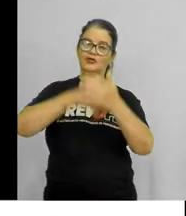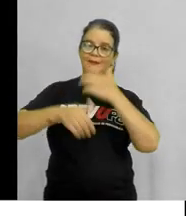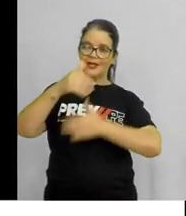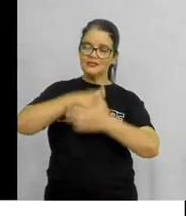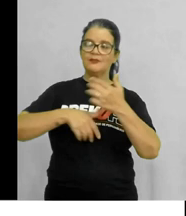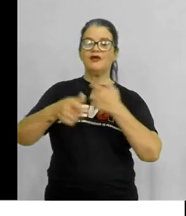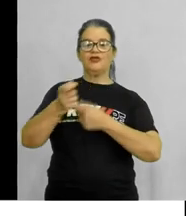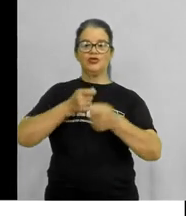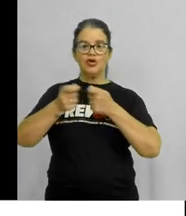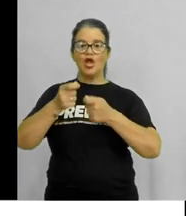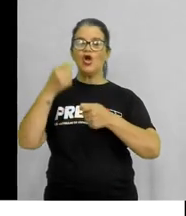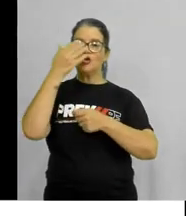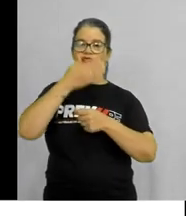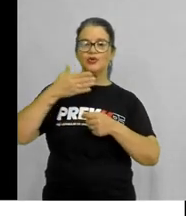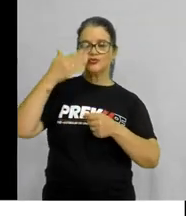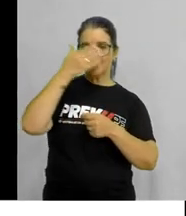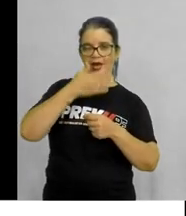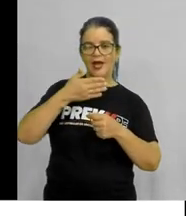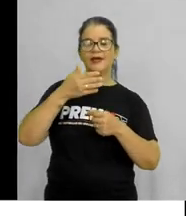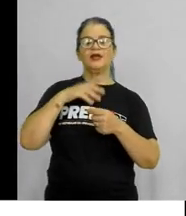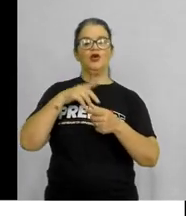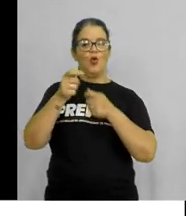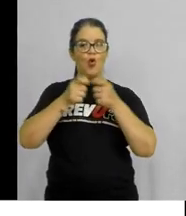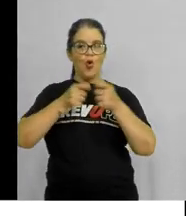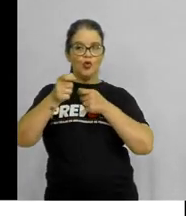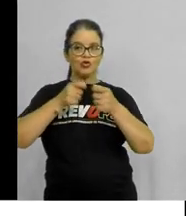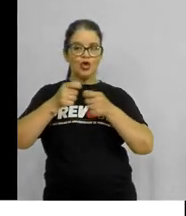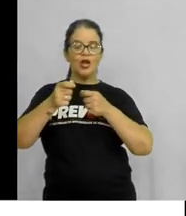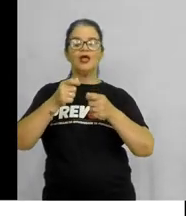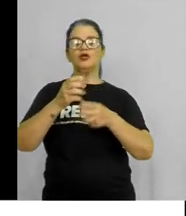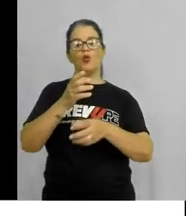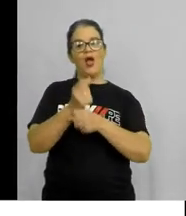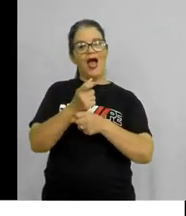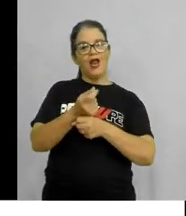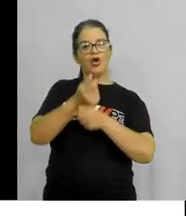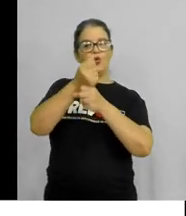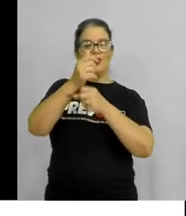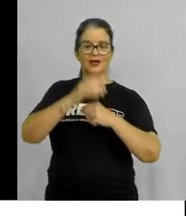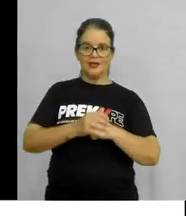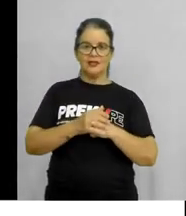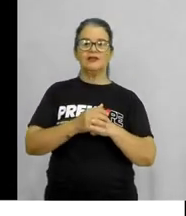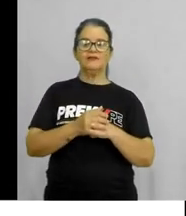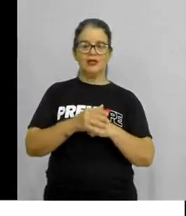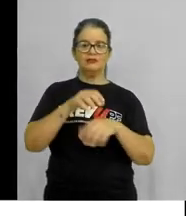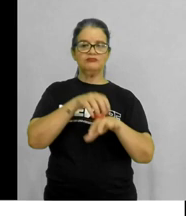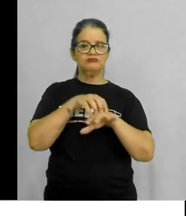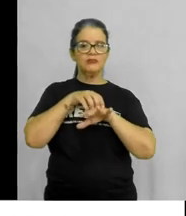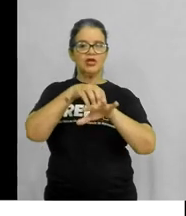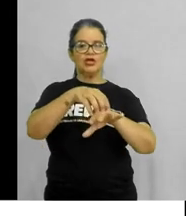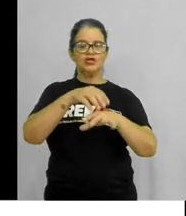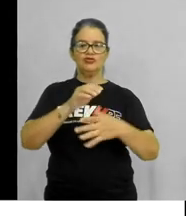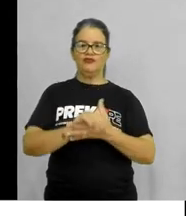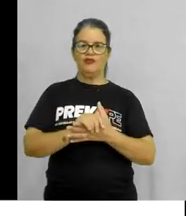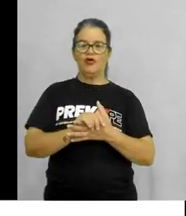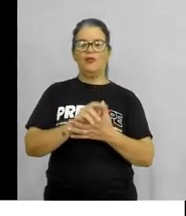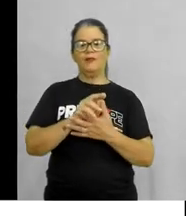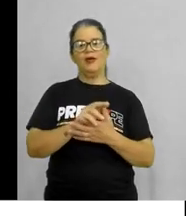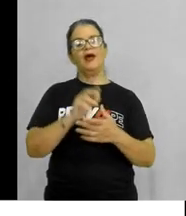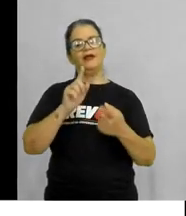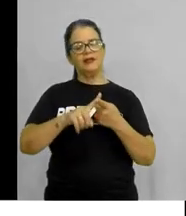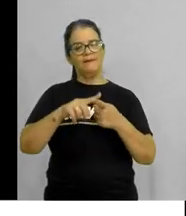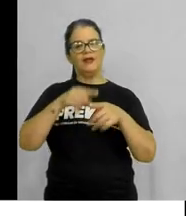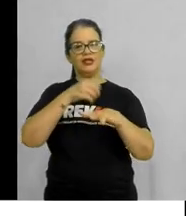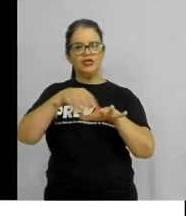do negócio açucareiro controlando a lucrativa operação de transporte refino e